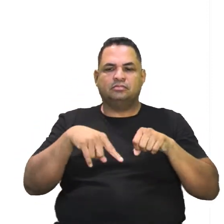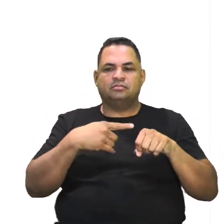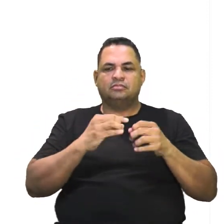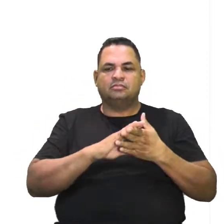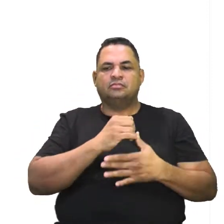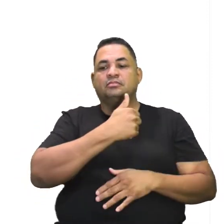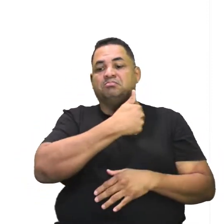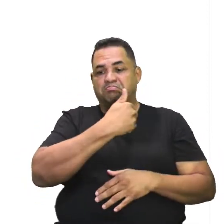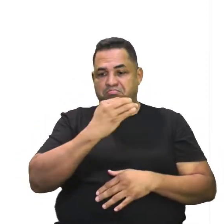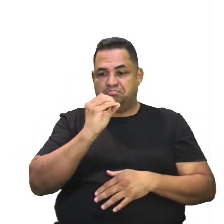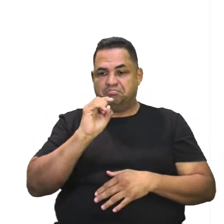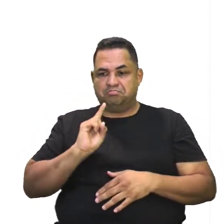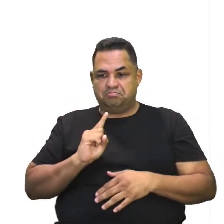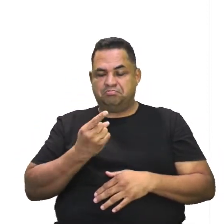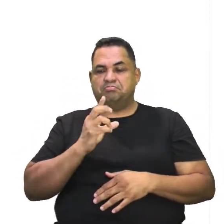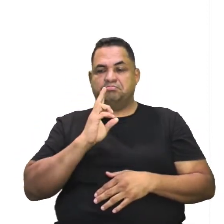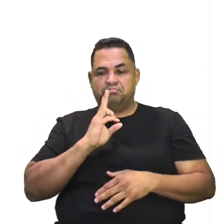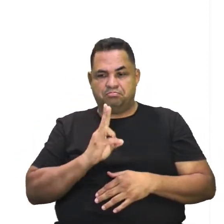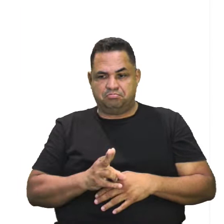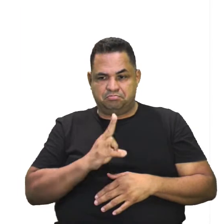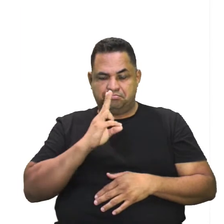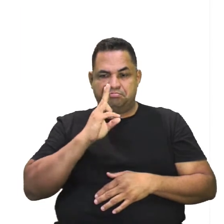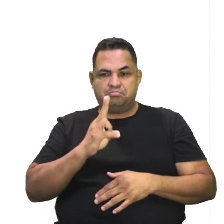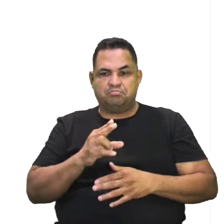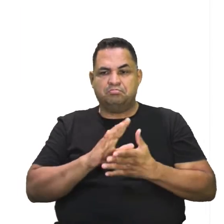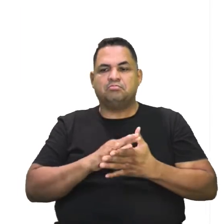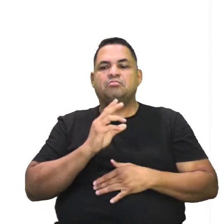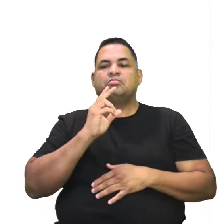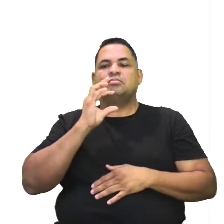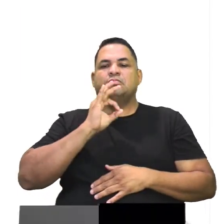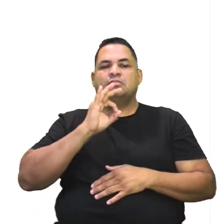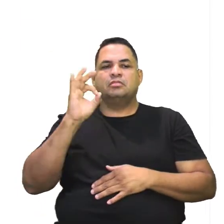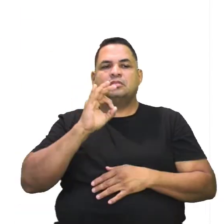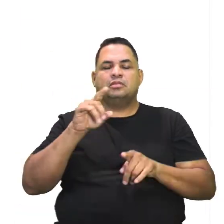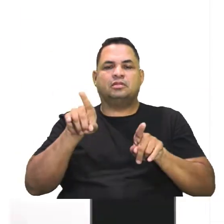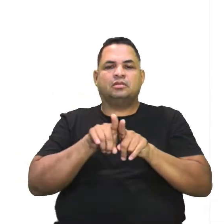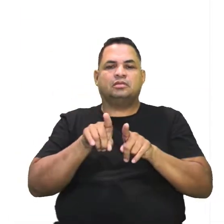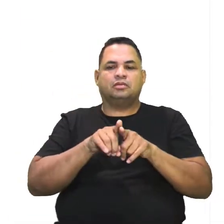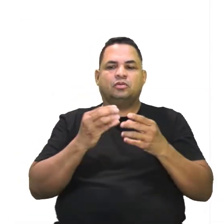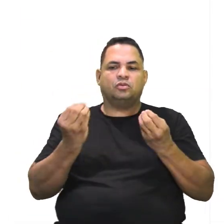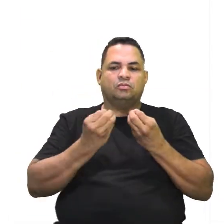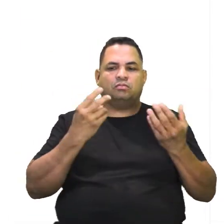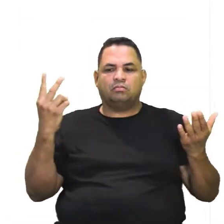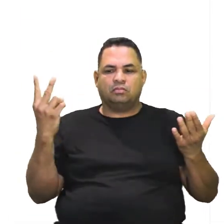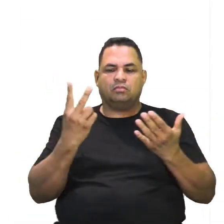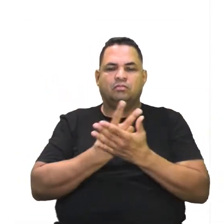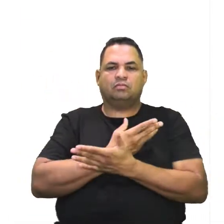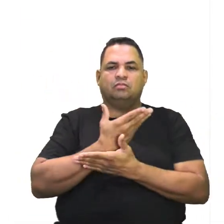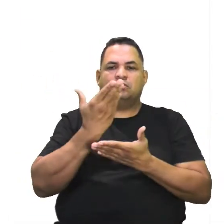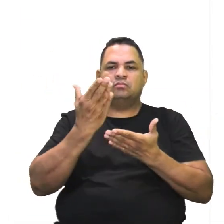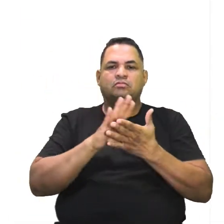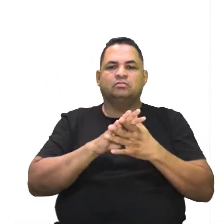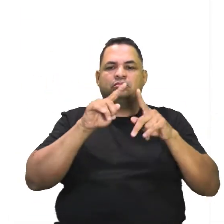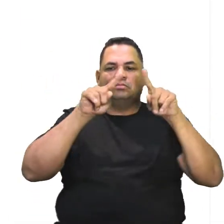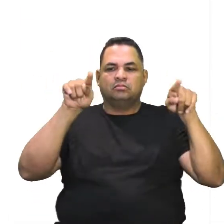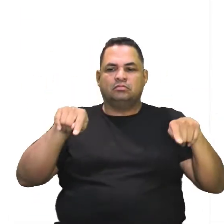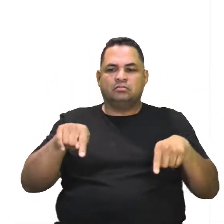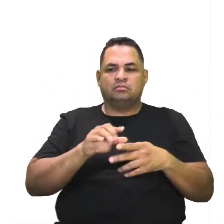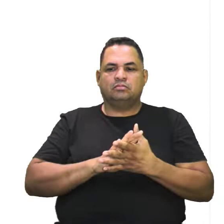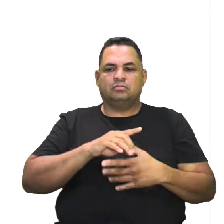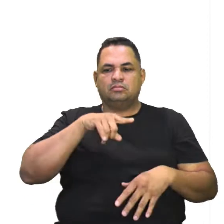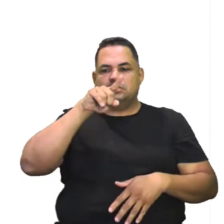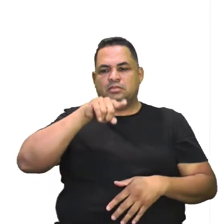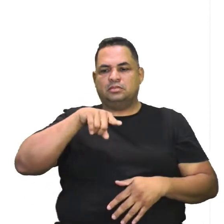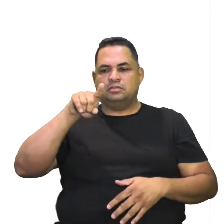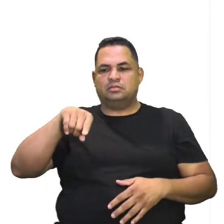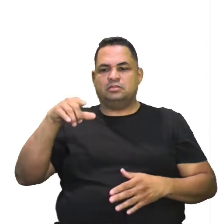mesmos 10 mil? Os mesmos 10 mil, a mesma taxa, e a gente vai ver como que isso vai se comportar na tabela e